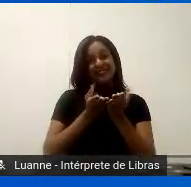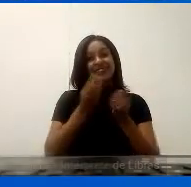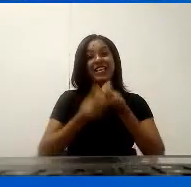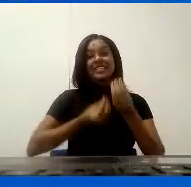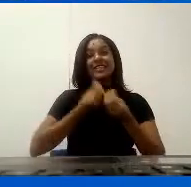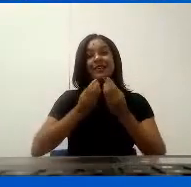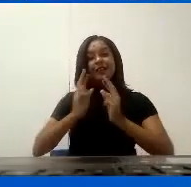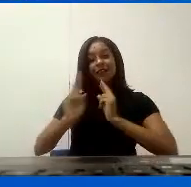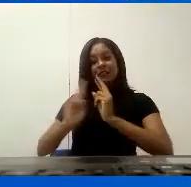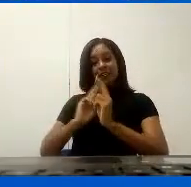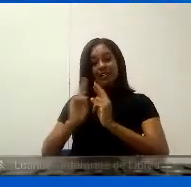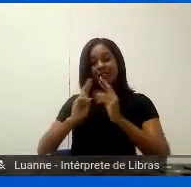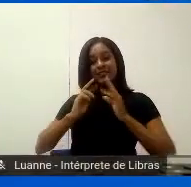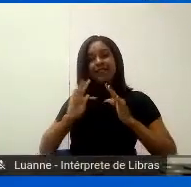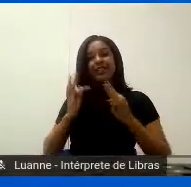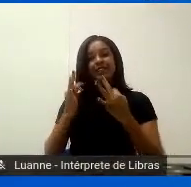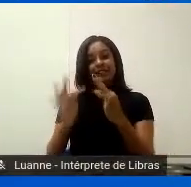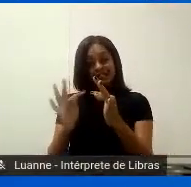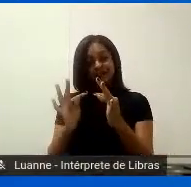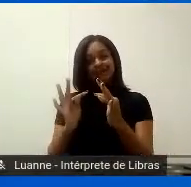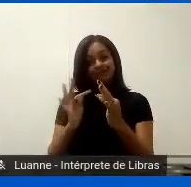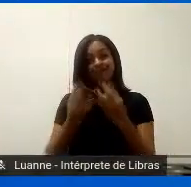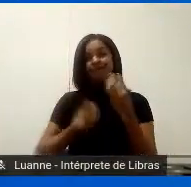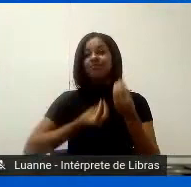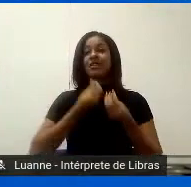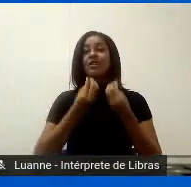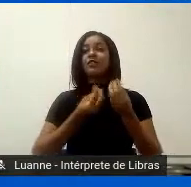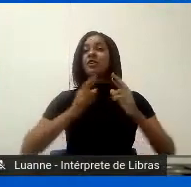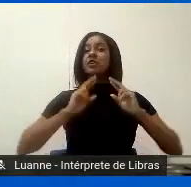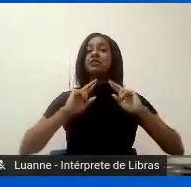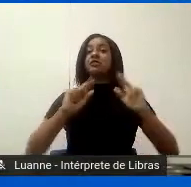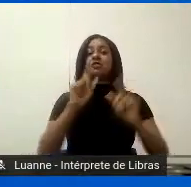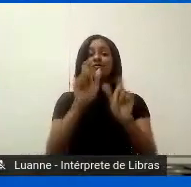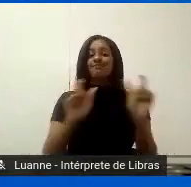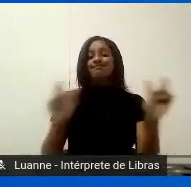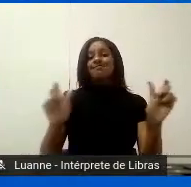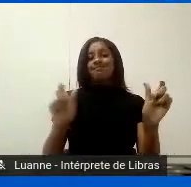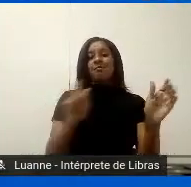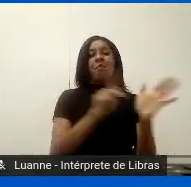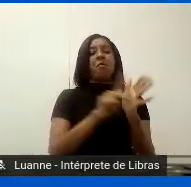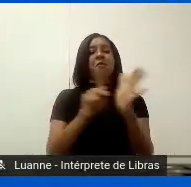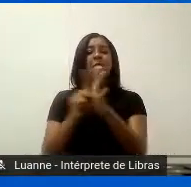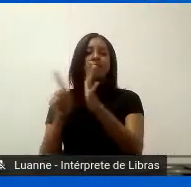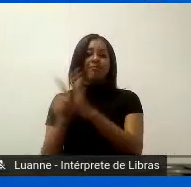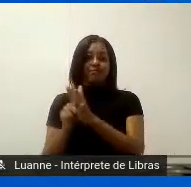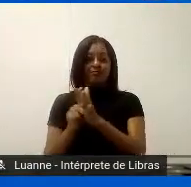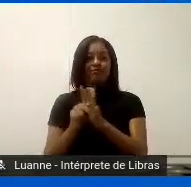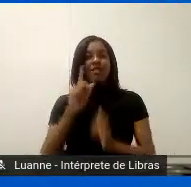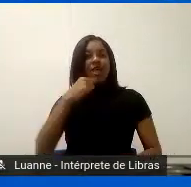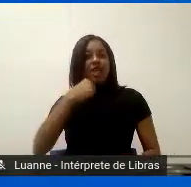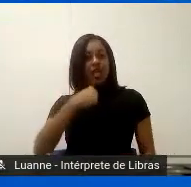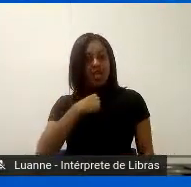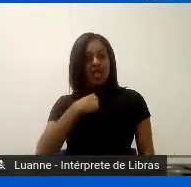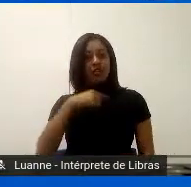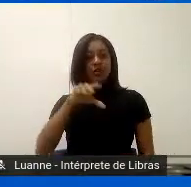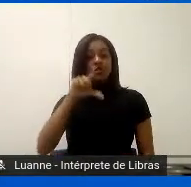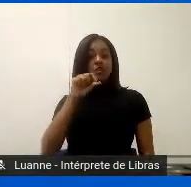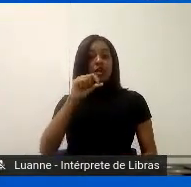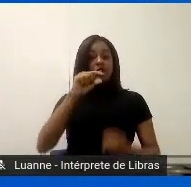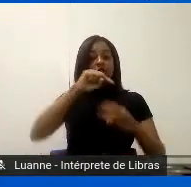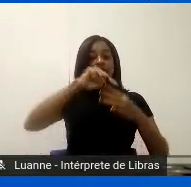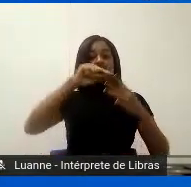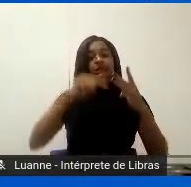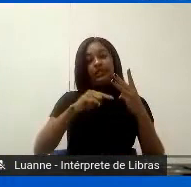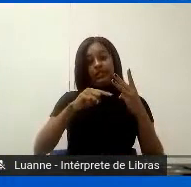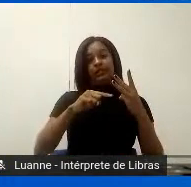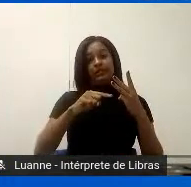né De certa forma ela é muito diferenciada de pessoa para pessoa e aqui eu tô selecionando três né para ver se a gente se encaixa nelas